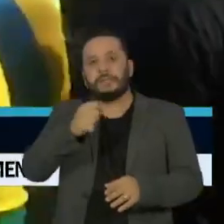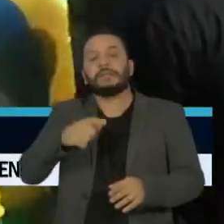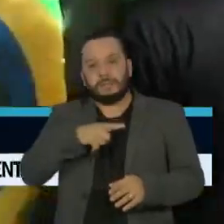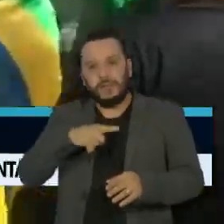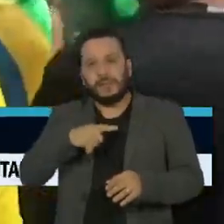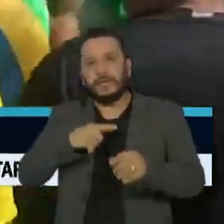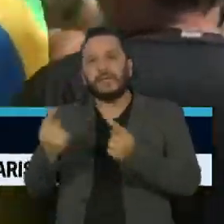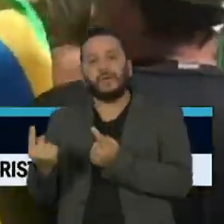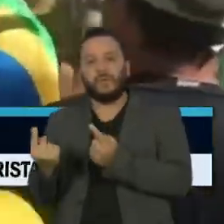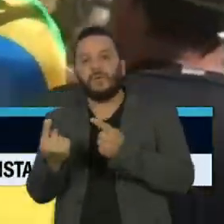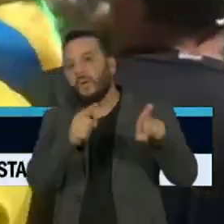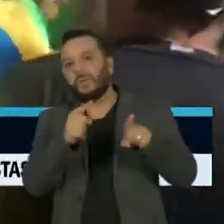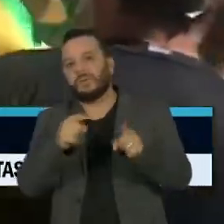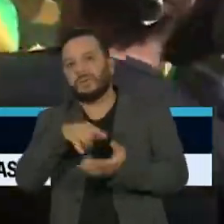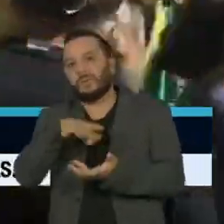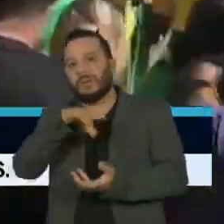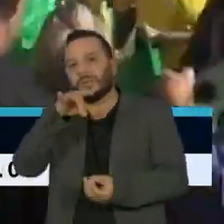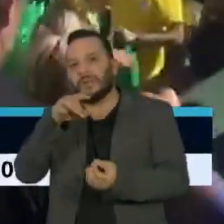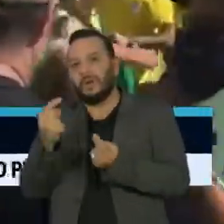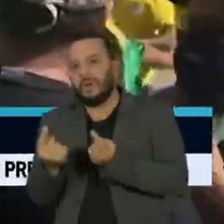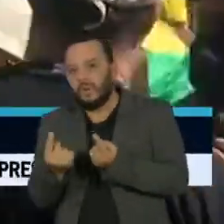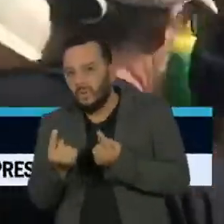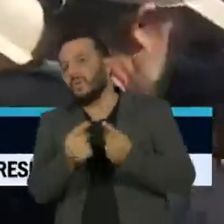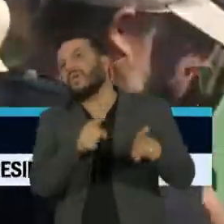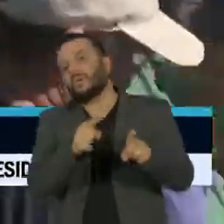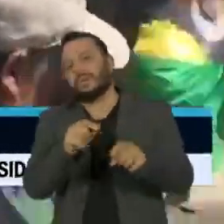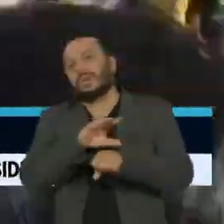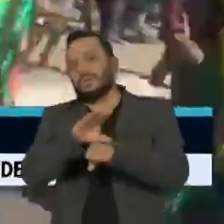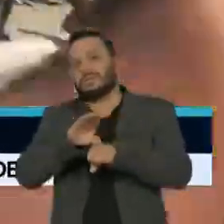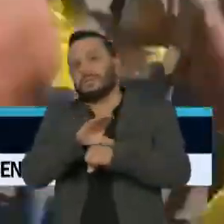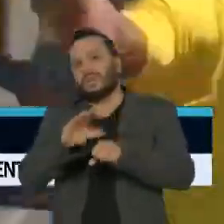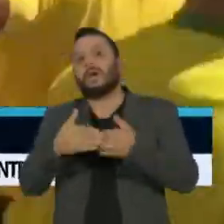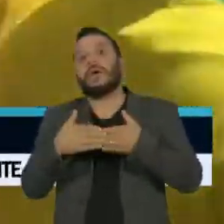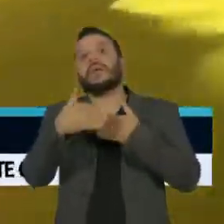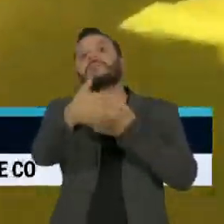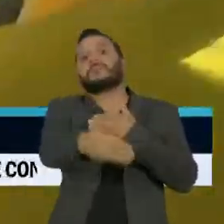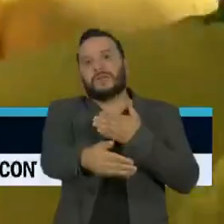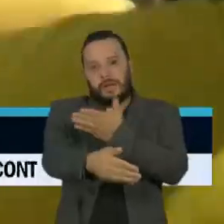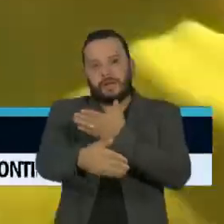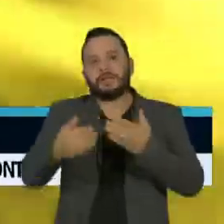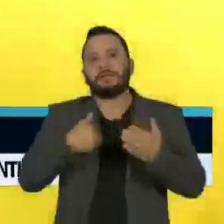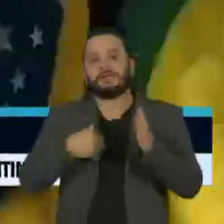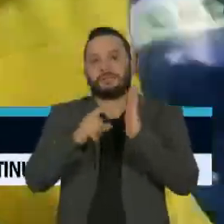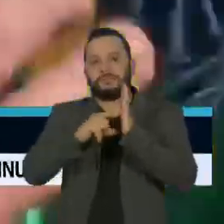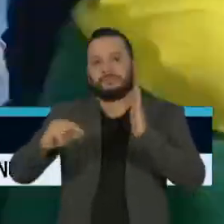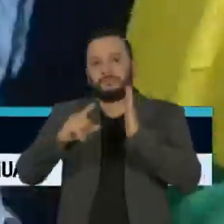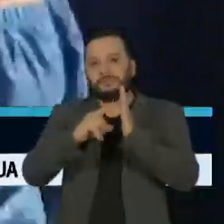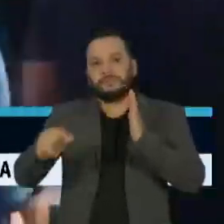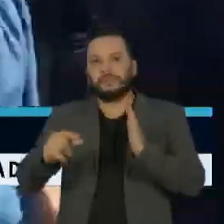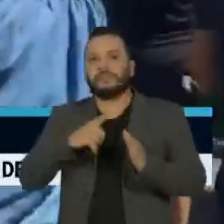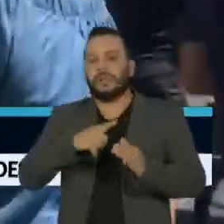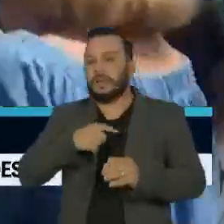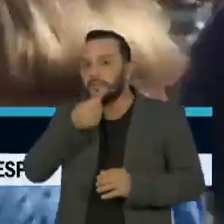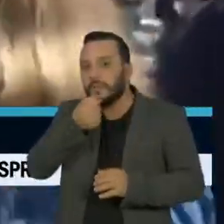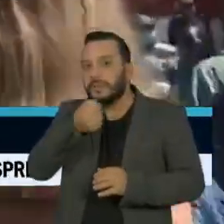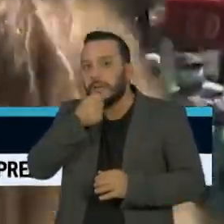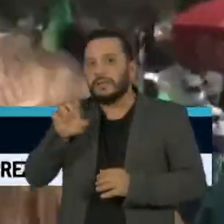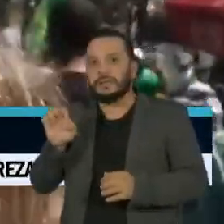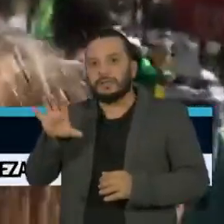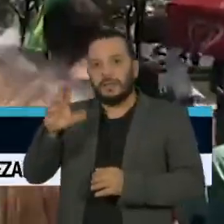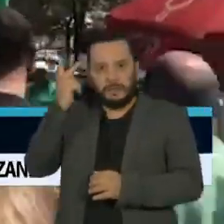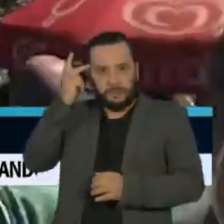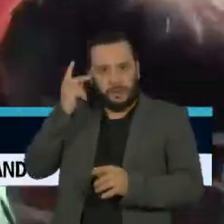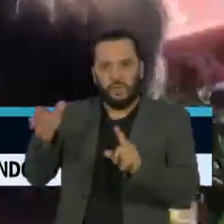antidemocrático e anticonstitucional, em frente ao Palácio do Planalto, uma equipe de reportagem do jornal O Estado de São Paulo